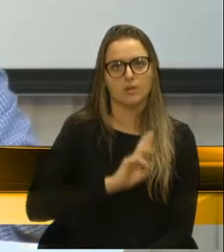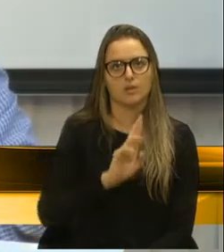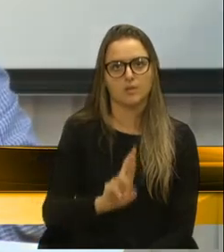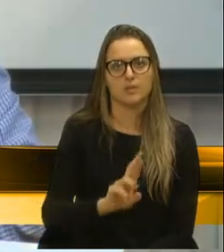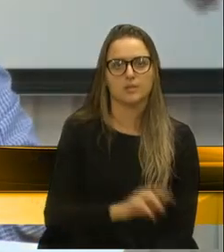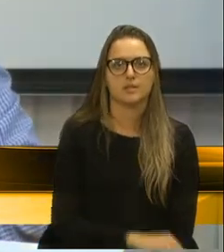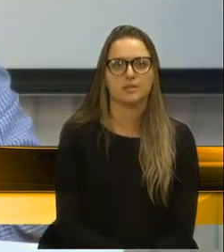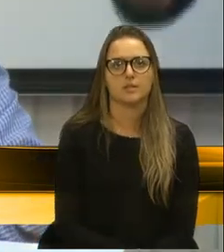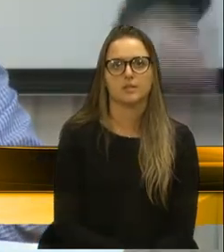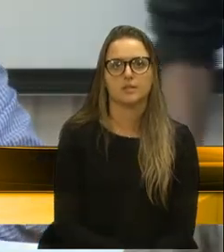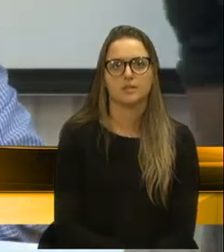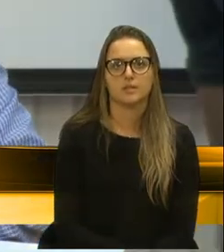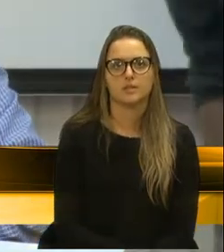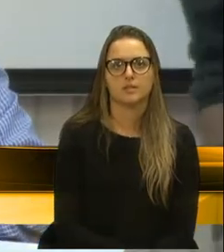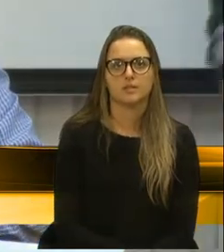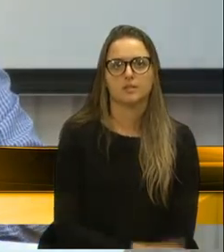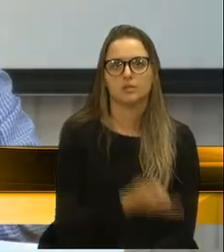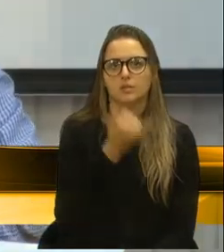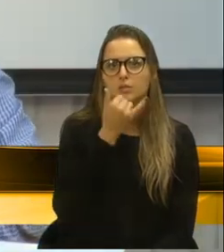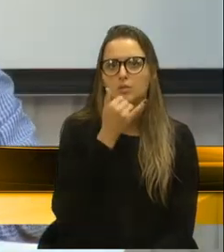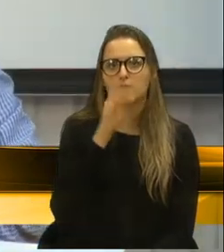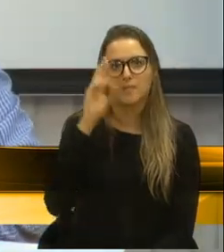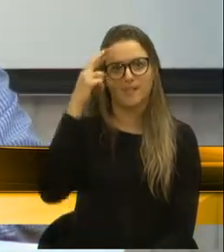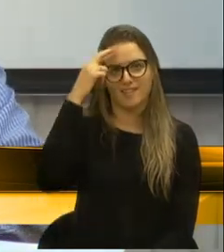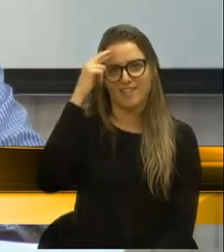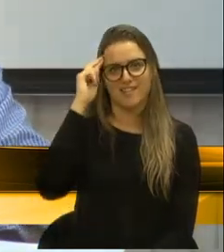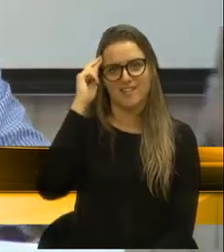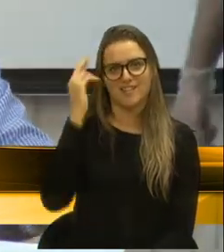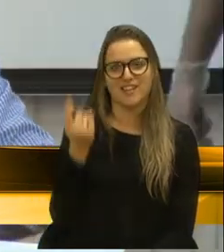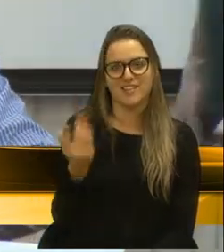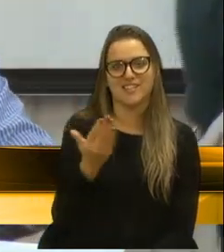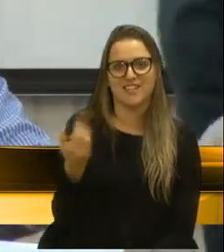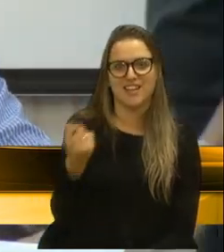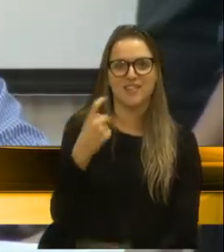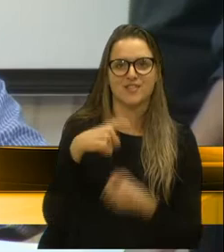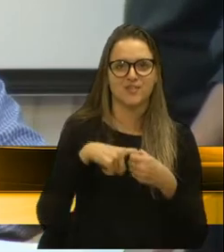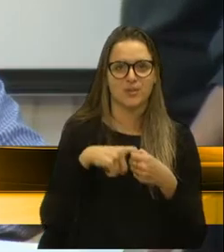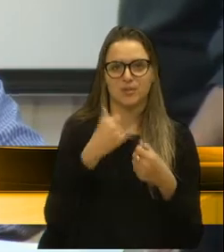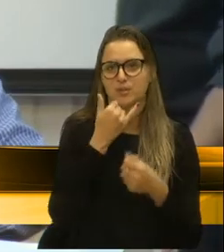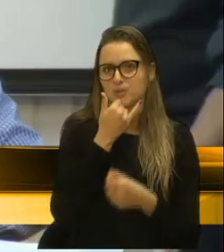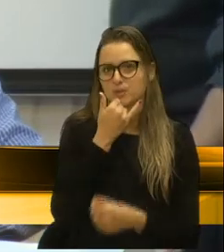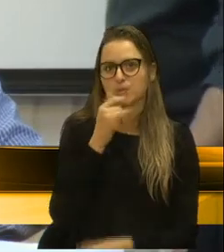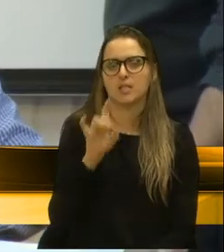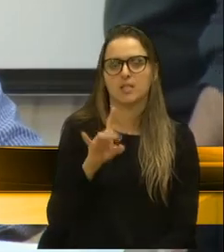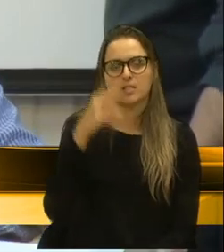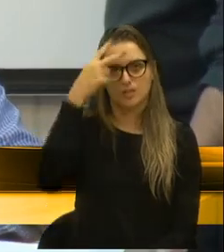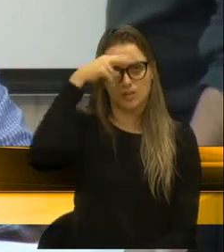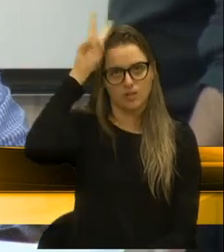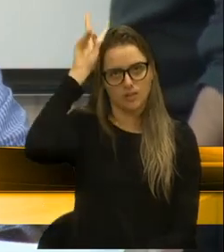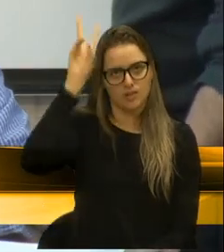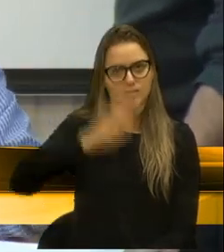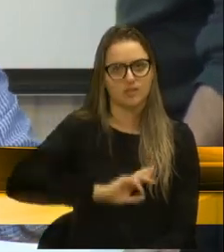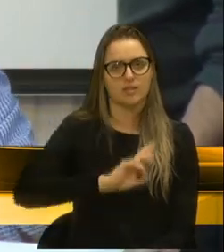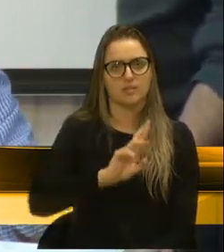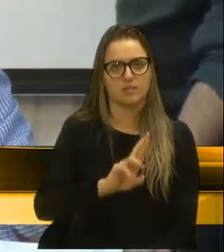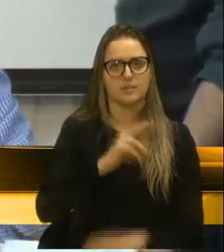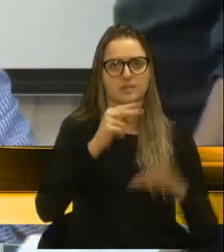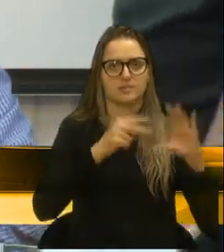representação. Ah, já retornou? Desculpe. Então, somente o vereador Edson da Rosa em representação.